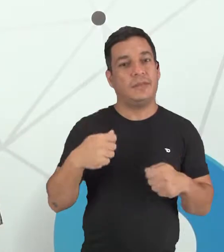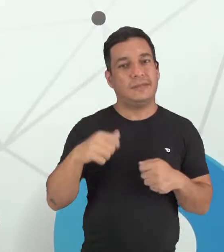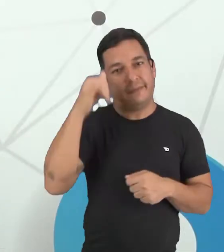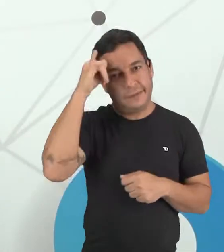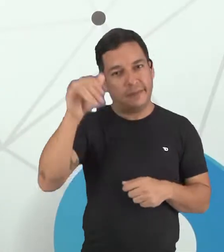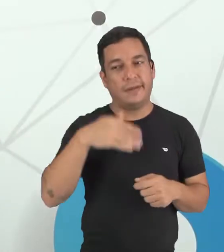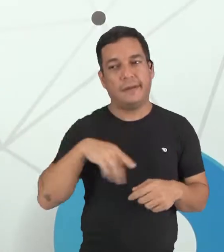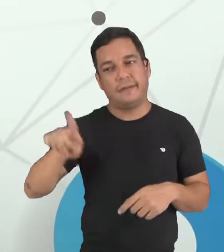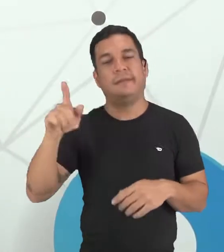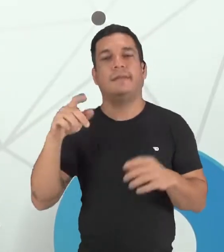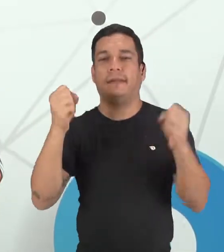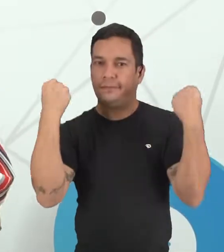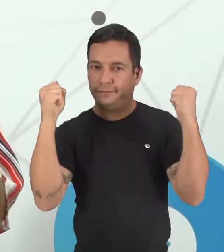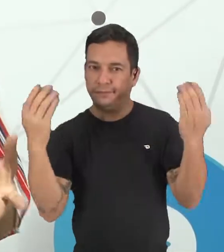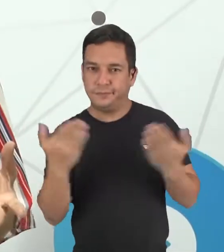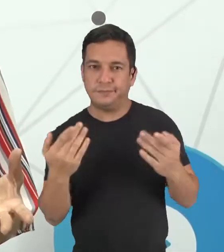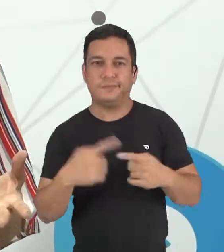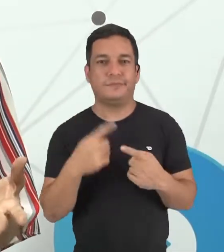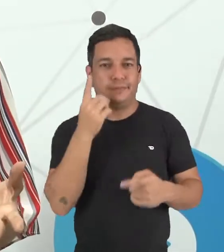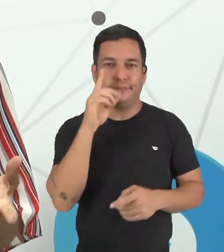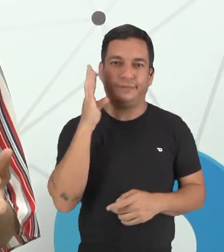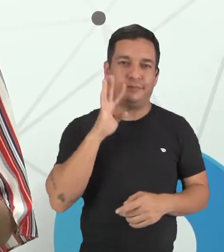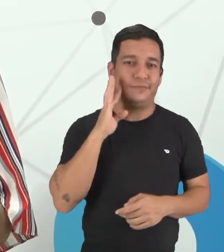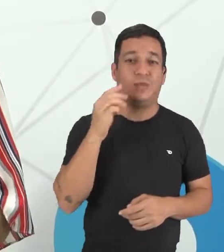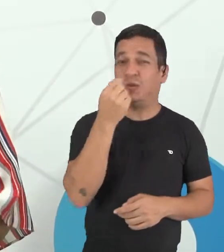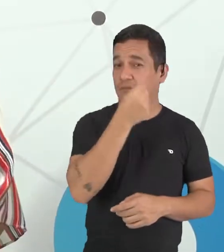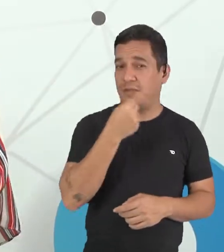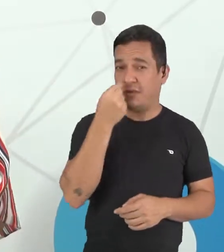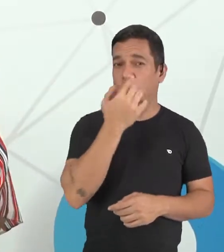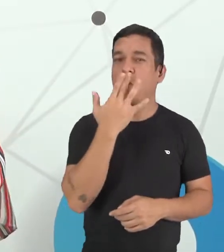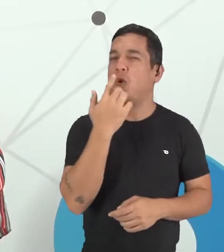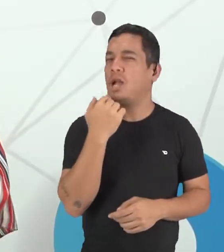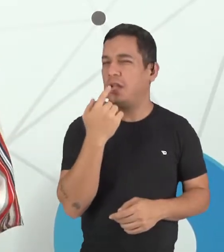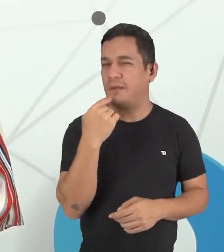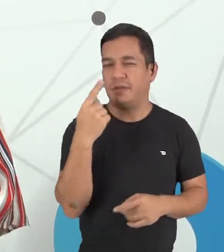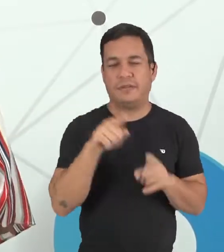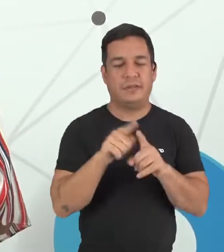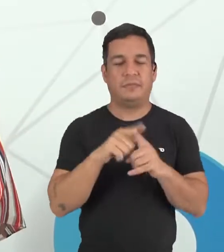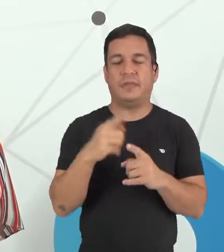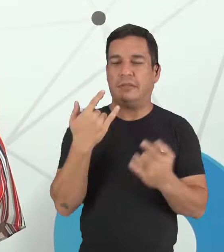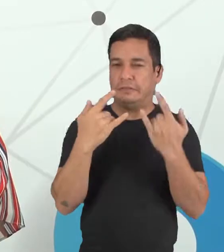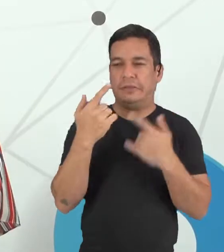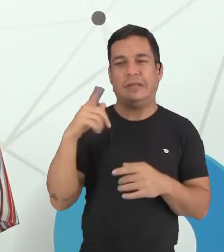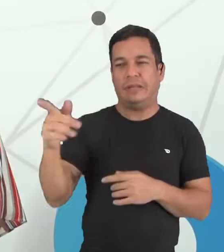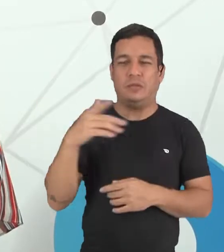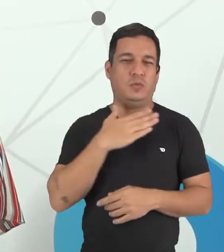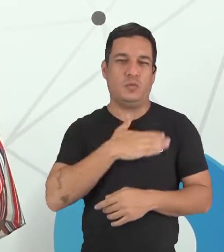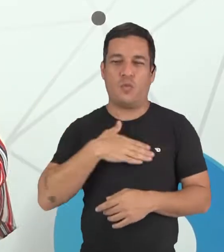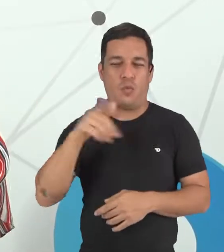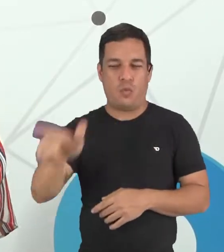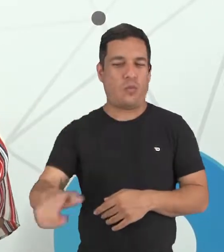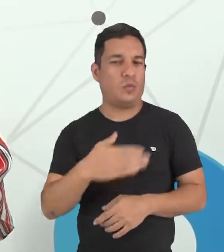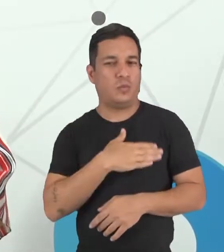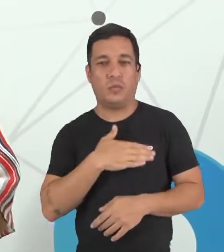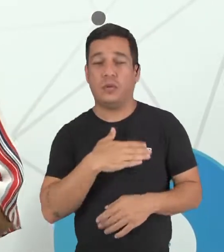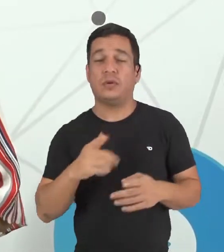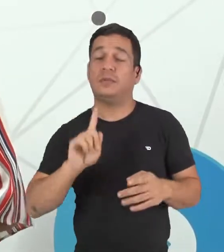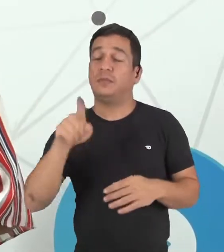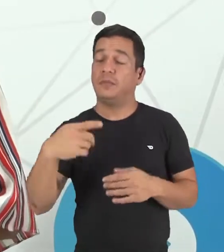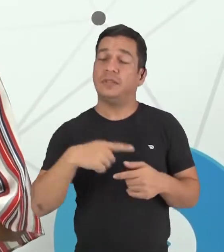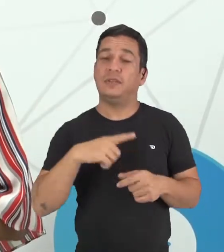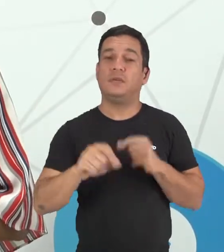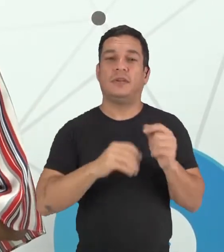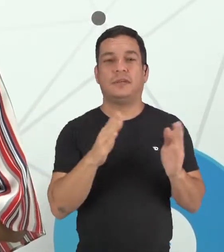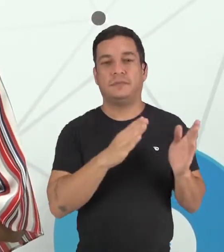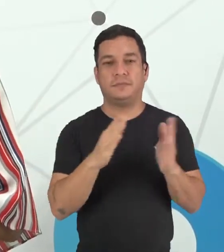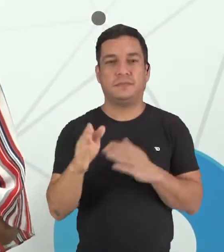é um dia legal, não deveria ter usado aquele batom vermelho que ele não se agrada, e aí depois vem a fase